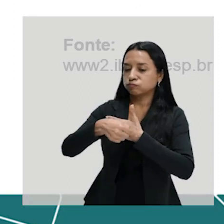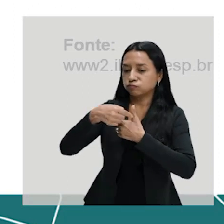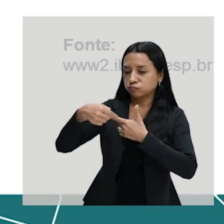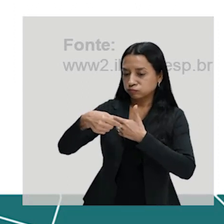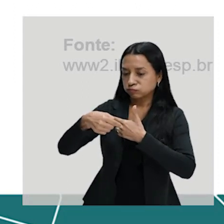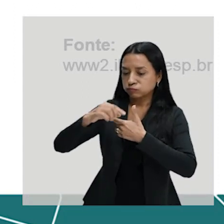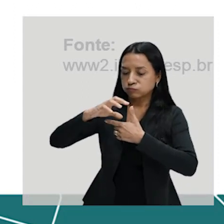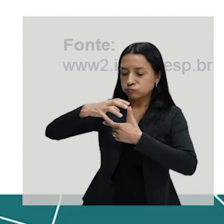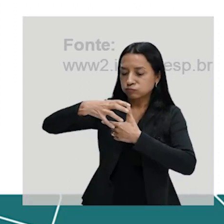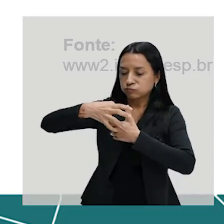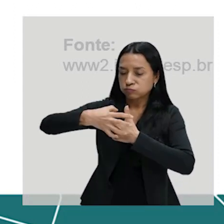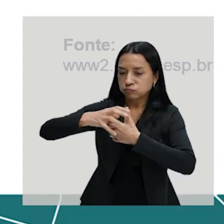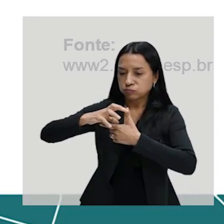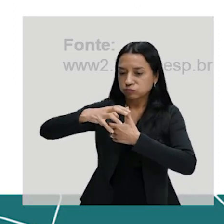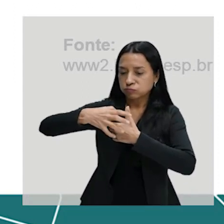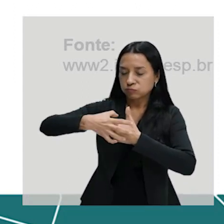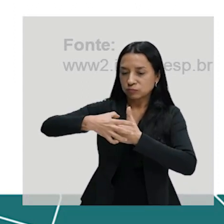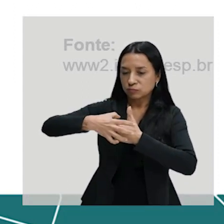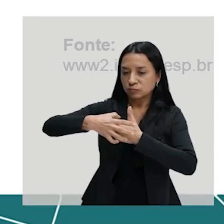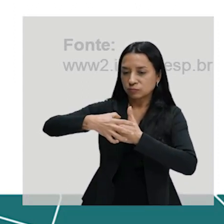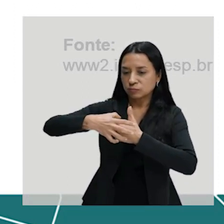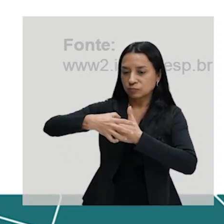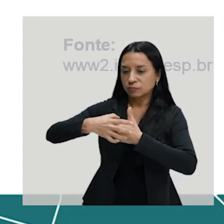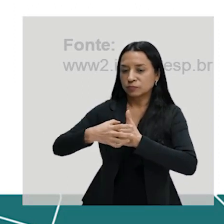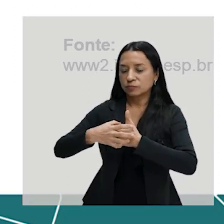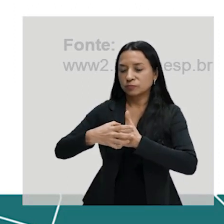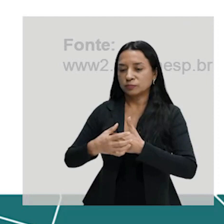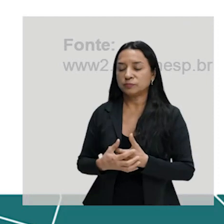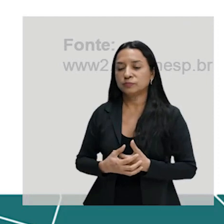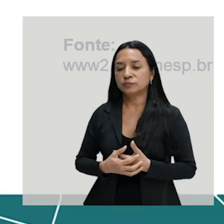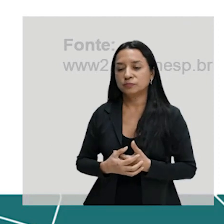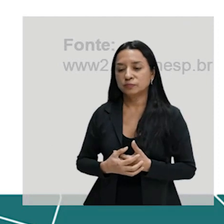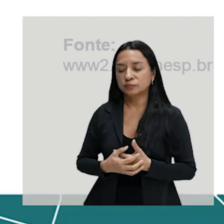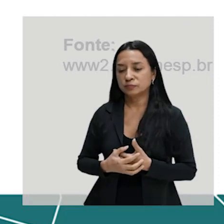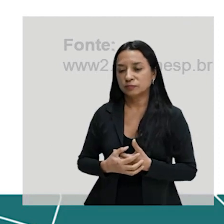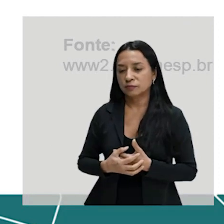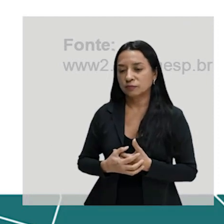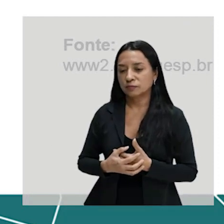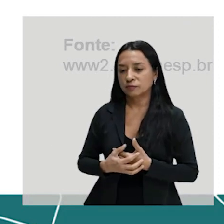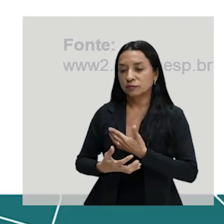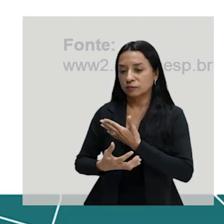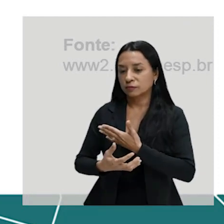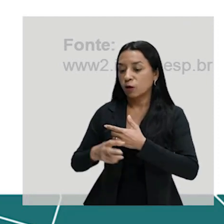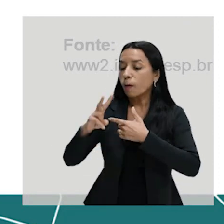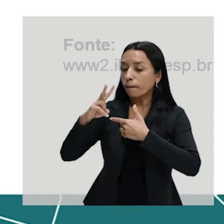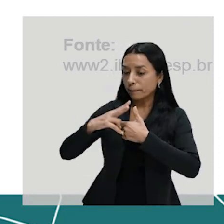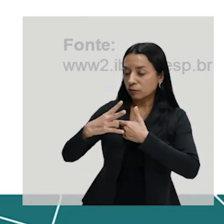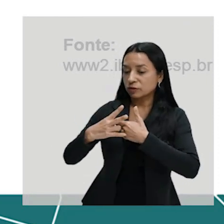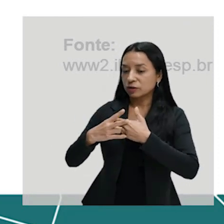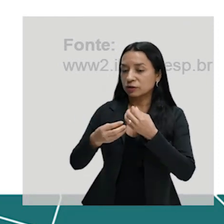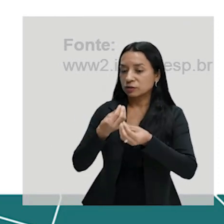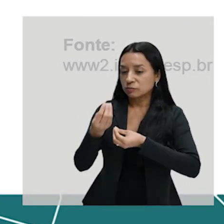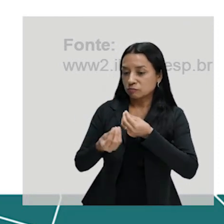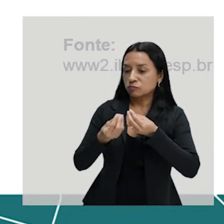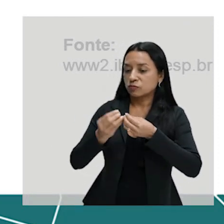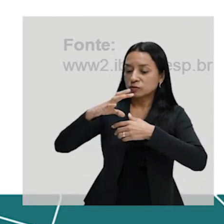é envolvido por uma cápsula de tecido conjuntivo denso esse tecido conjuntivo ele protege é como se